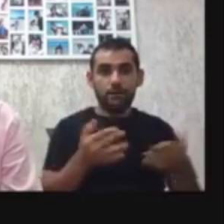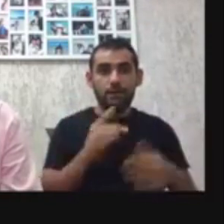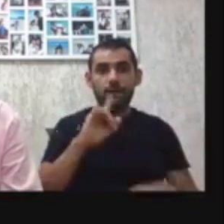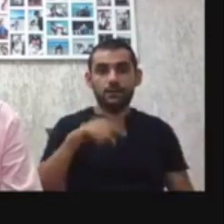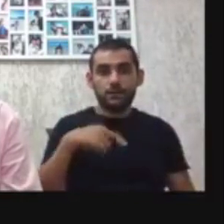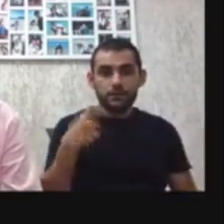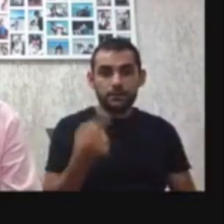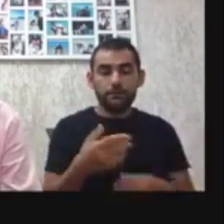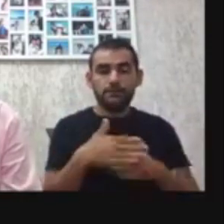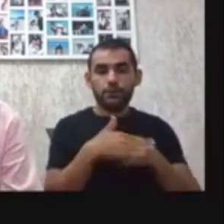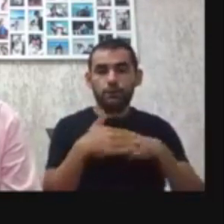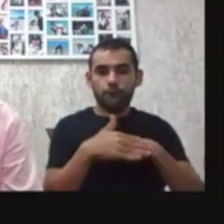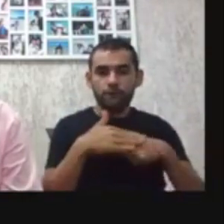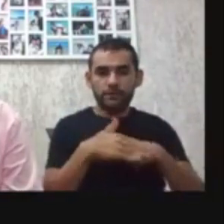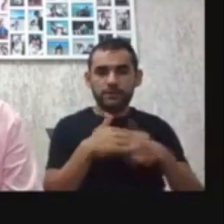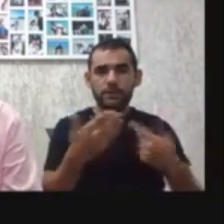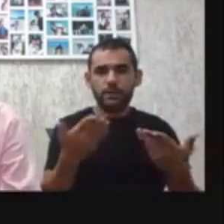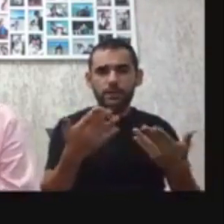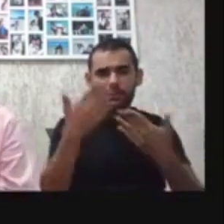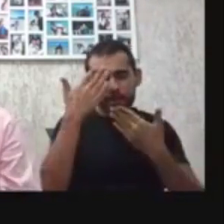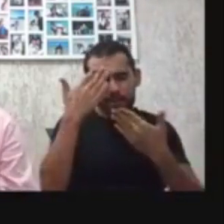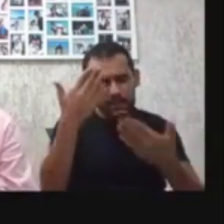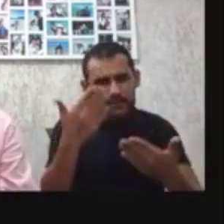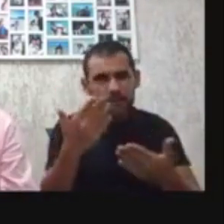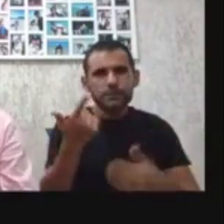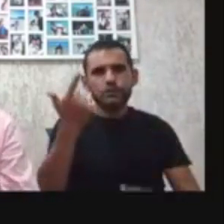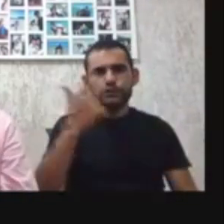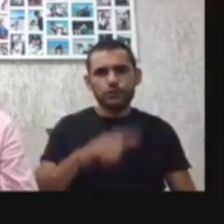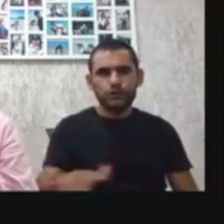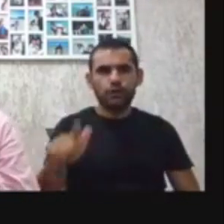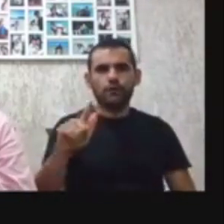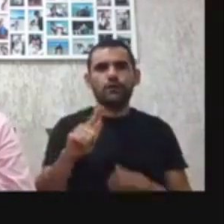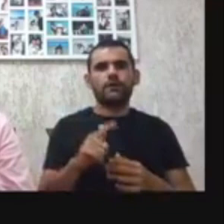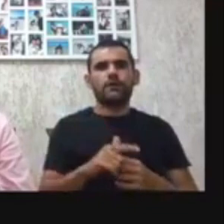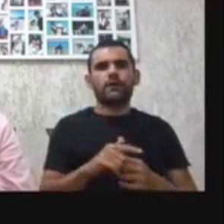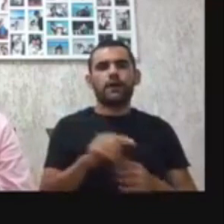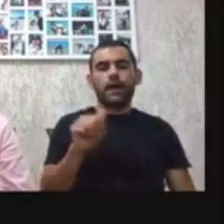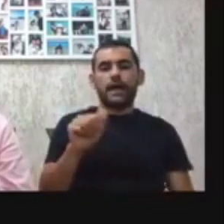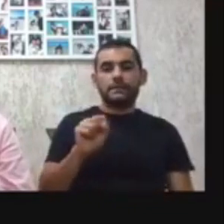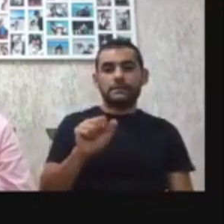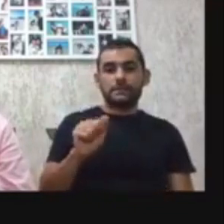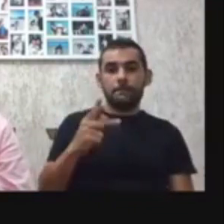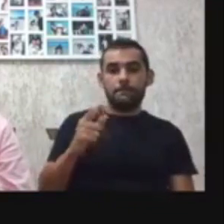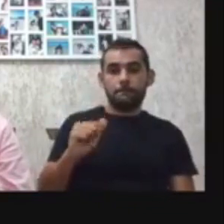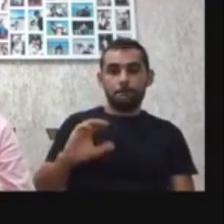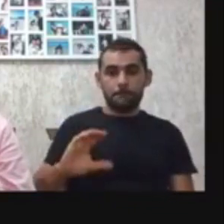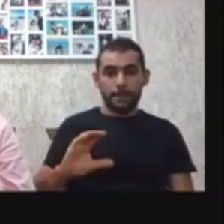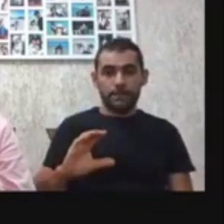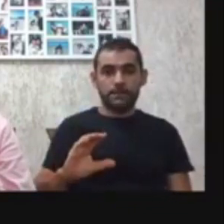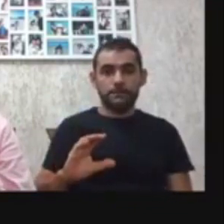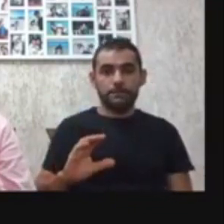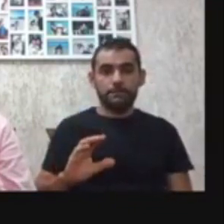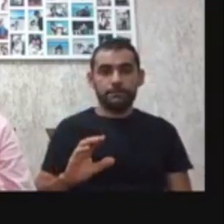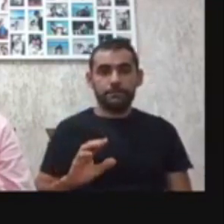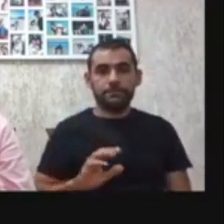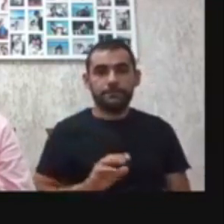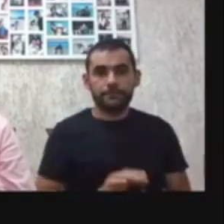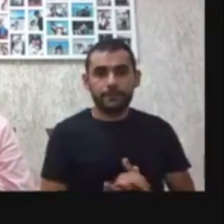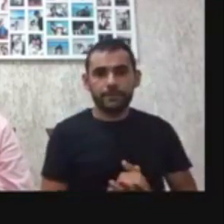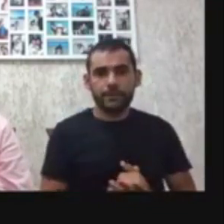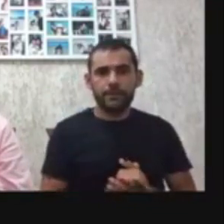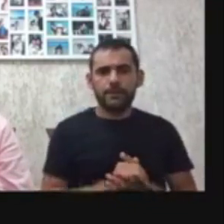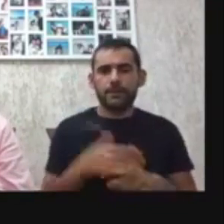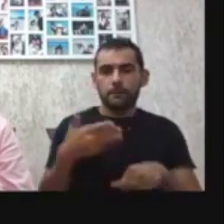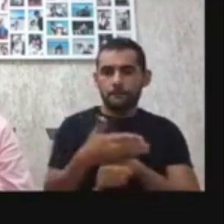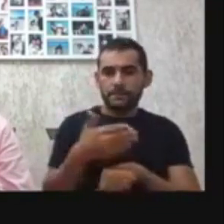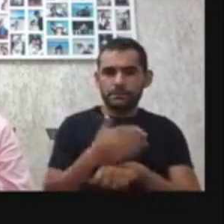senhor, né? E eu quero agradecer mais uma vez ao Valdecir da Zapac, ao vice, ao Neymar Rezende, né, que está aí